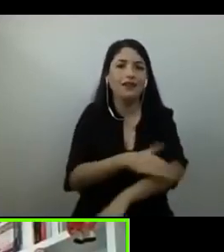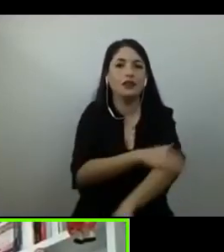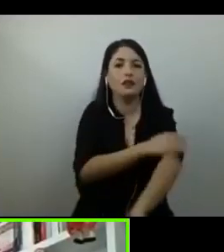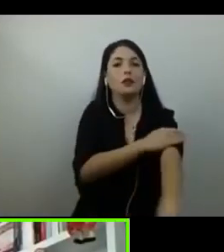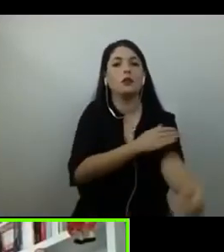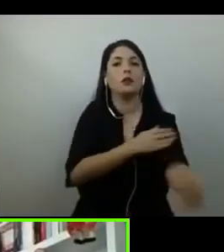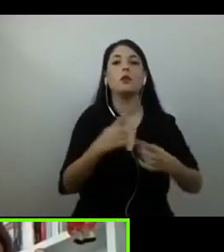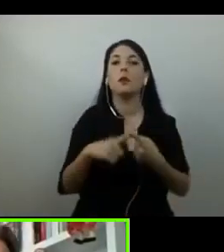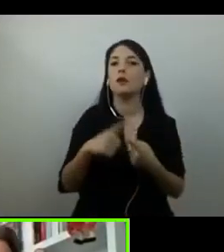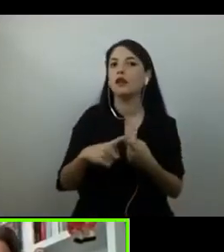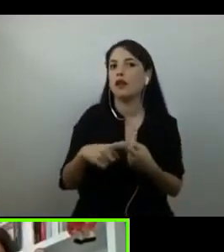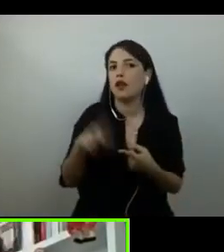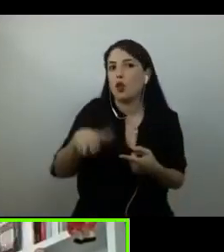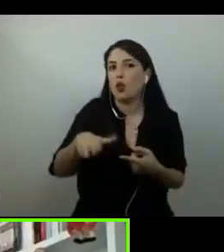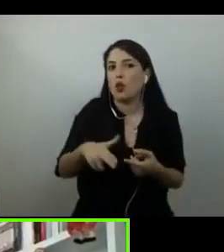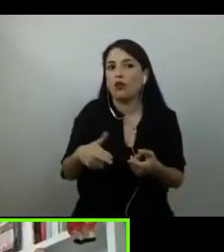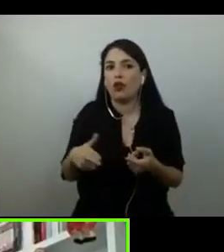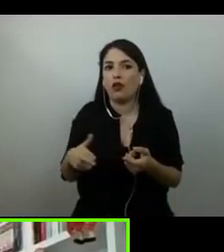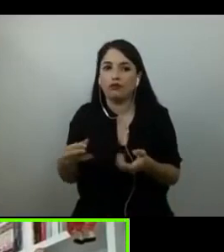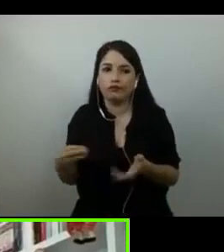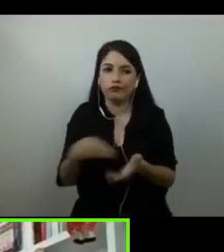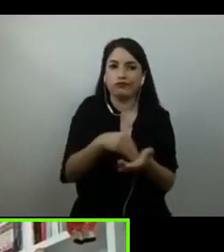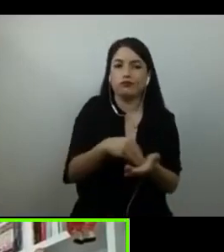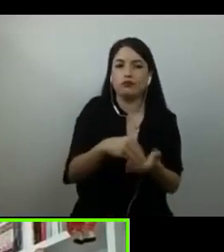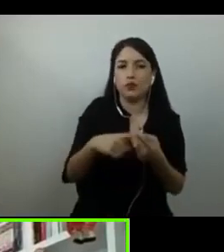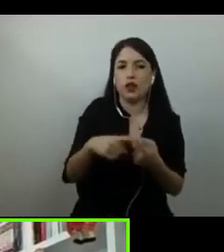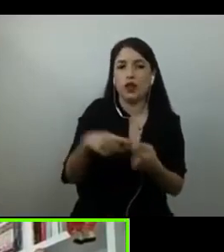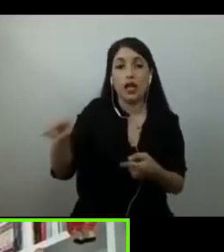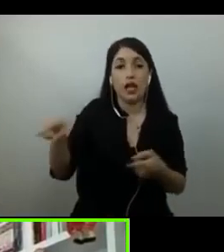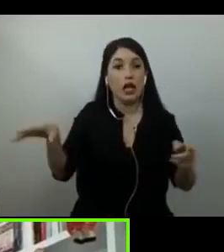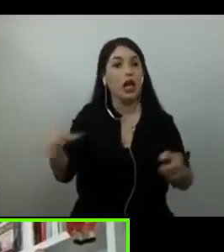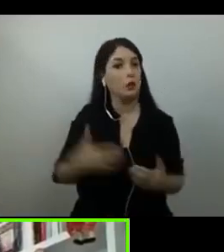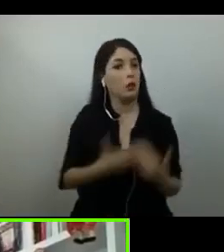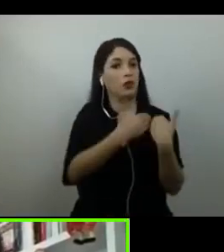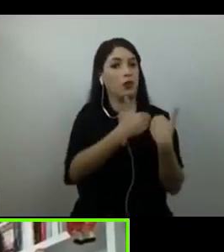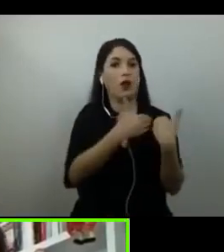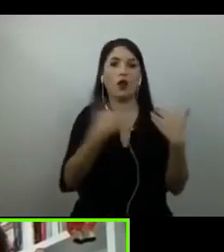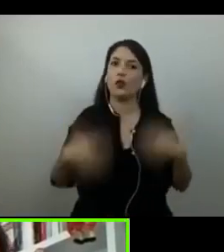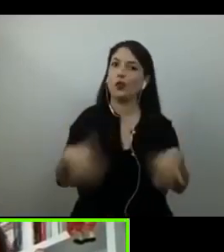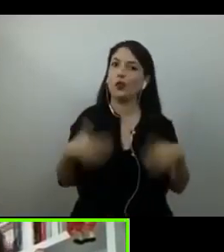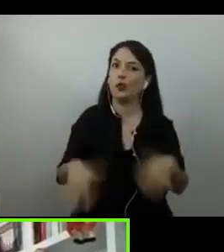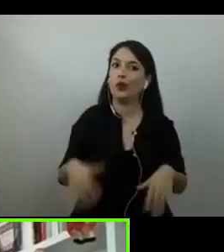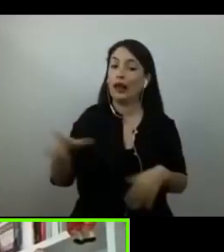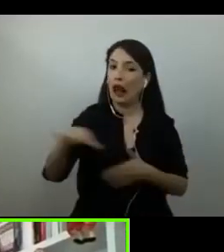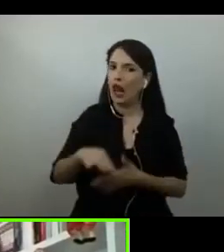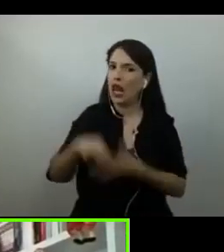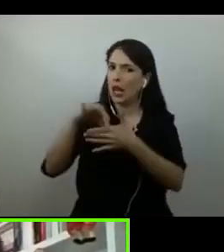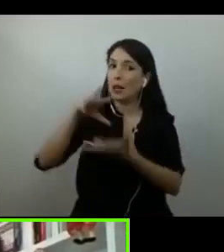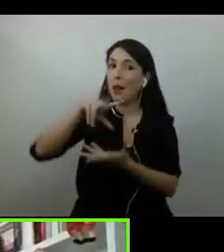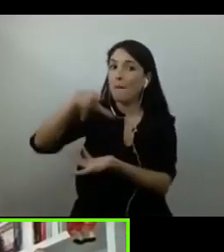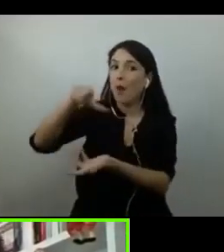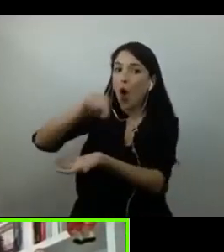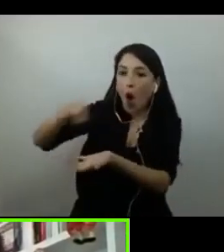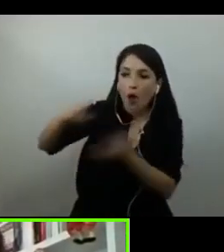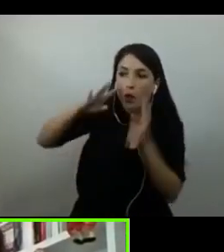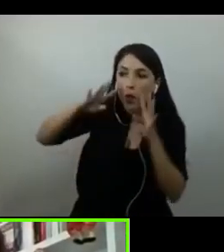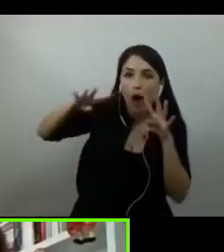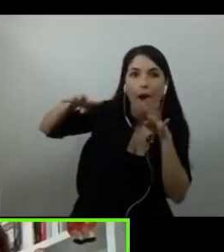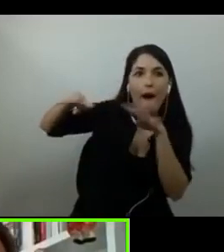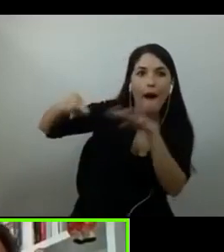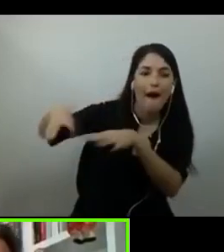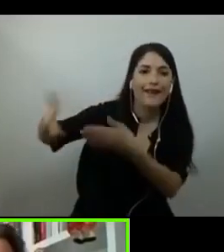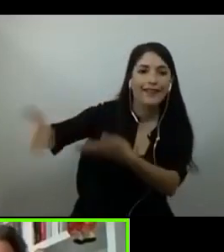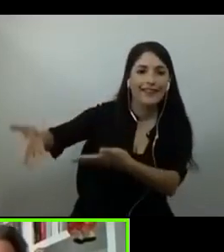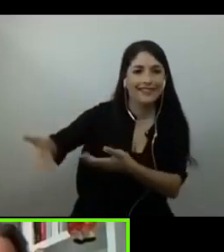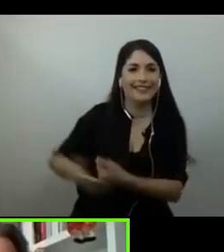a aderir tal ou qual movimento, porque ele tem a responsabilidade de falar por um campo, né, é uma liderança mundial, né. Então, se eu tivesse essa ousadia, e evidentemente não